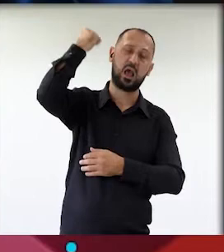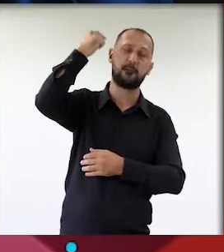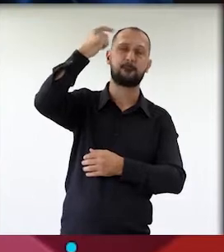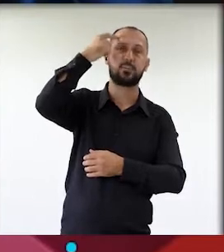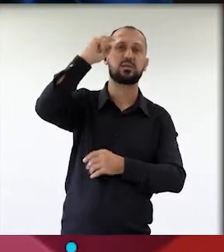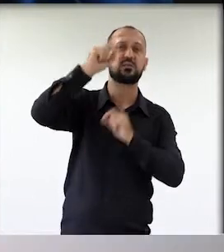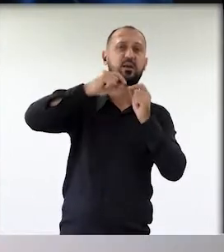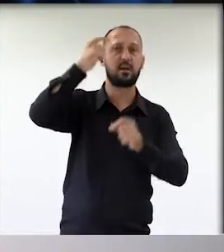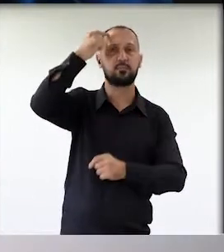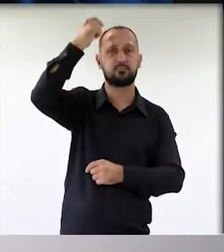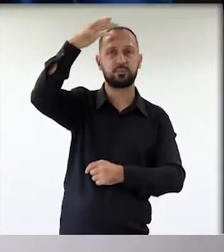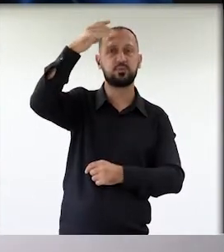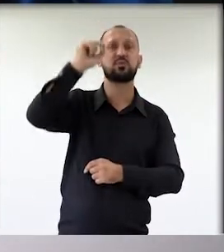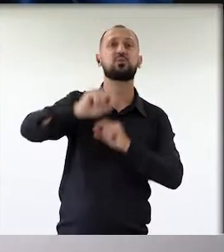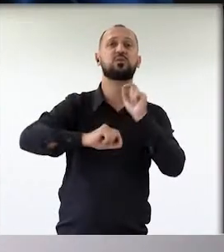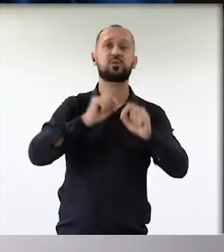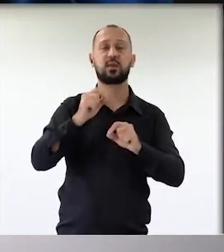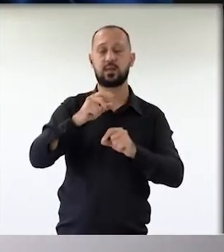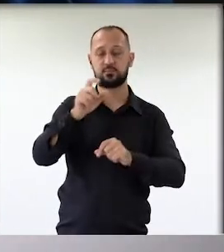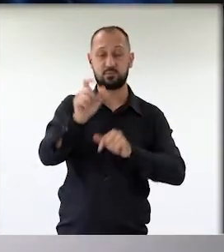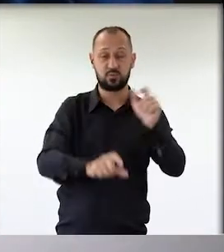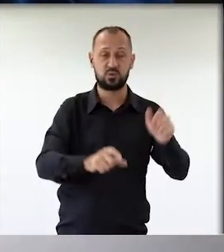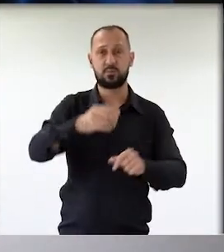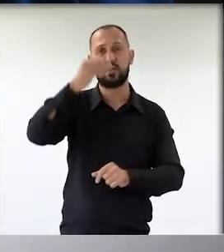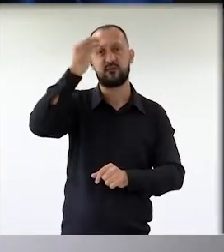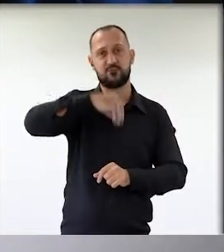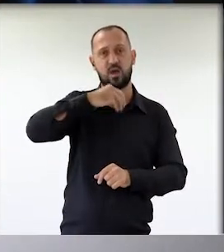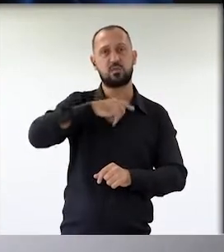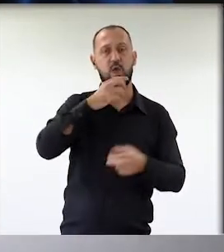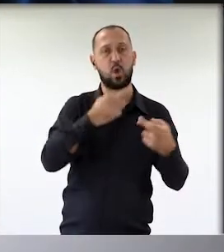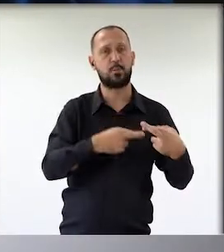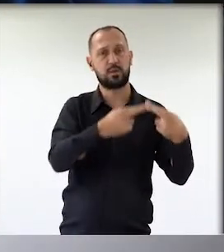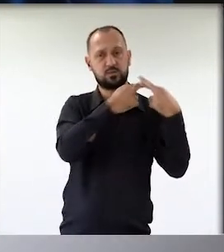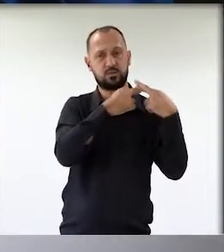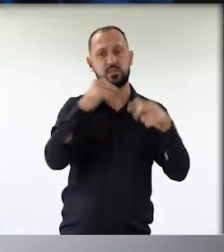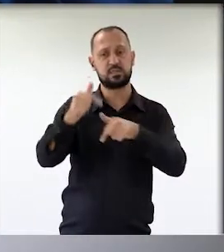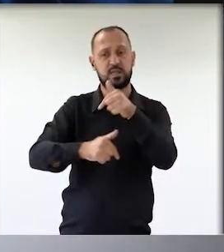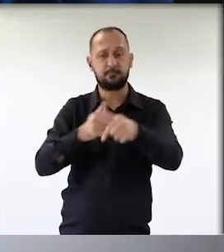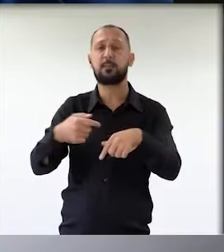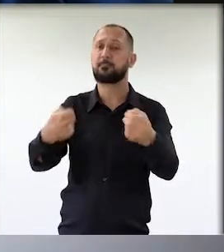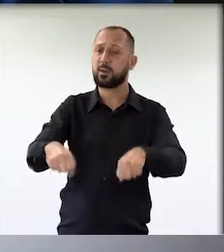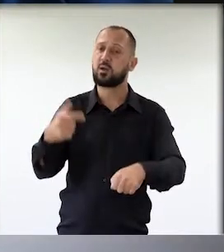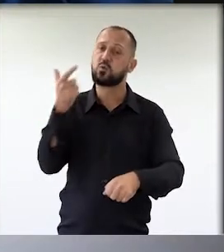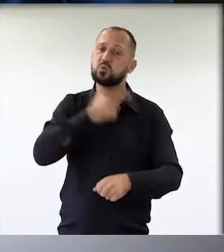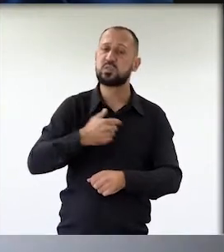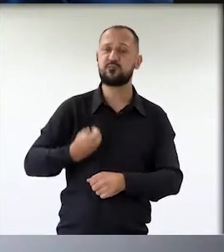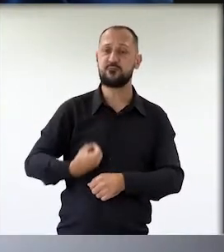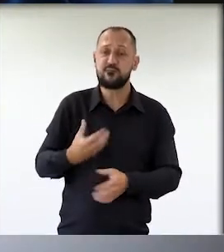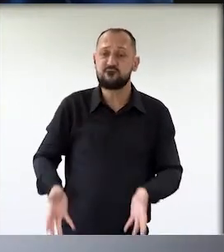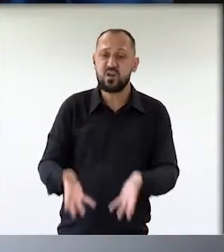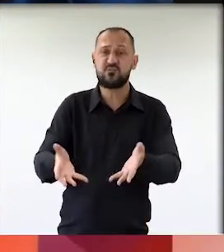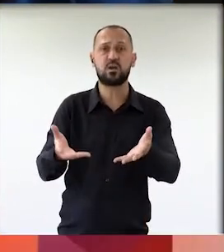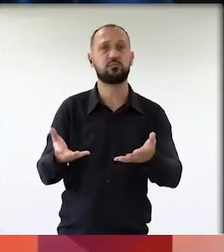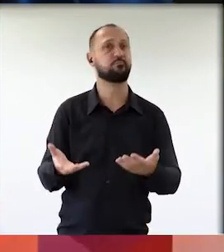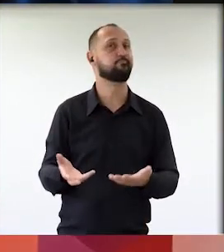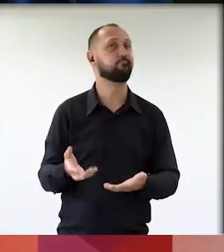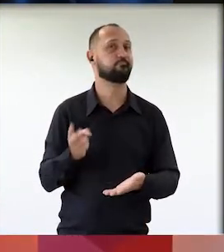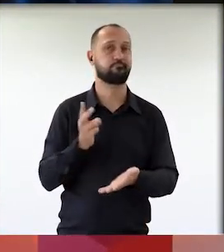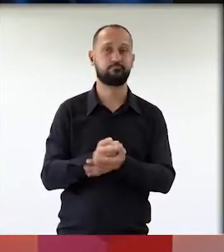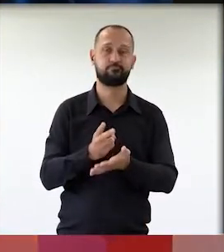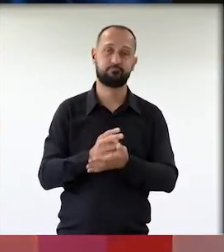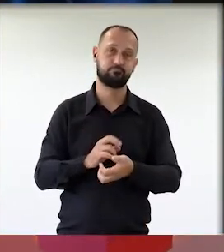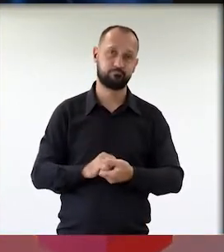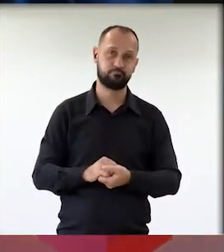desde o início da ideia de que os mais vulneráveis têm obrigação de trabalhar para sobreviver.